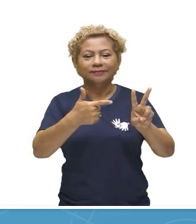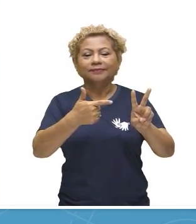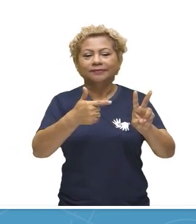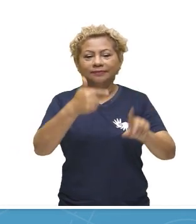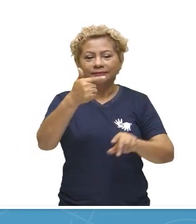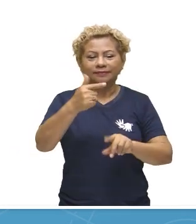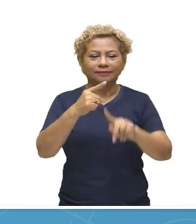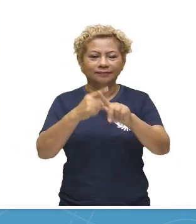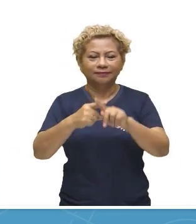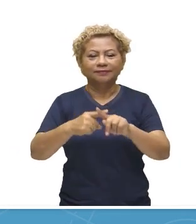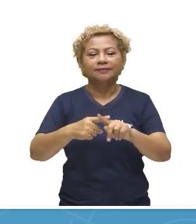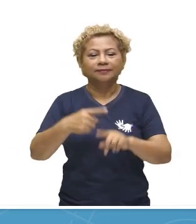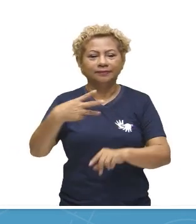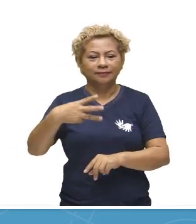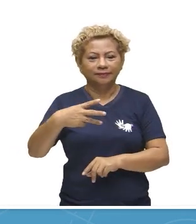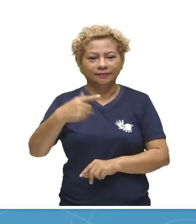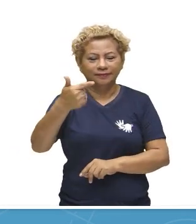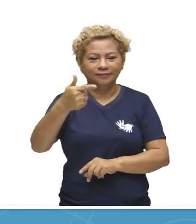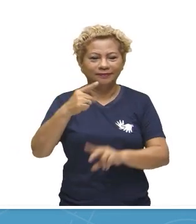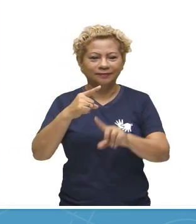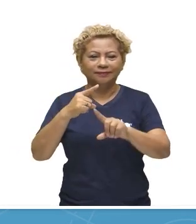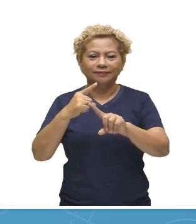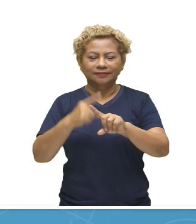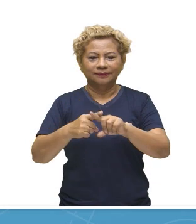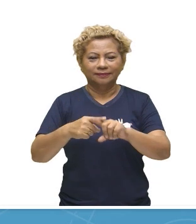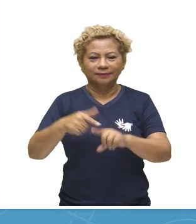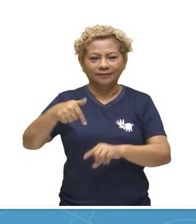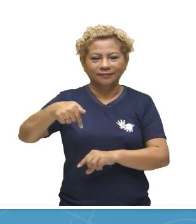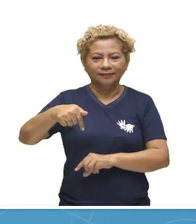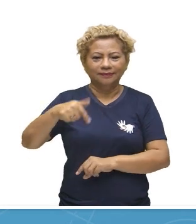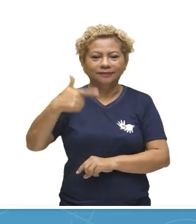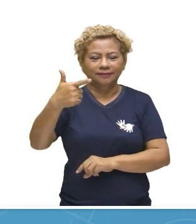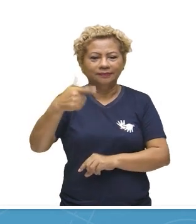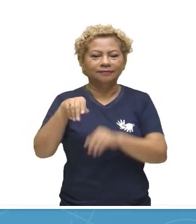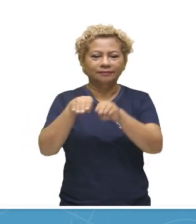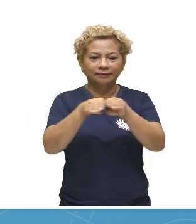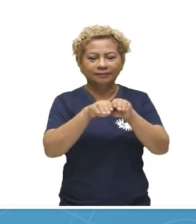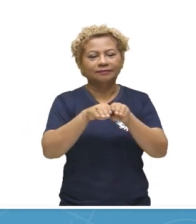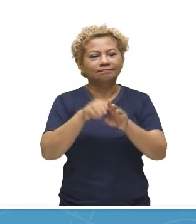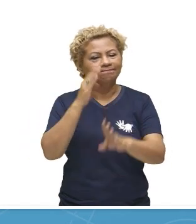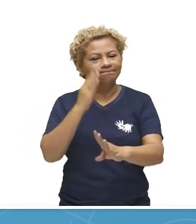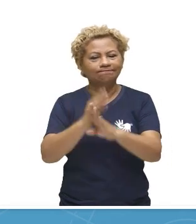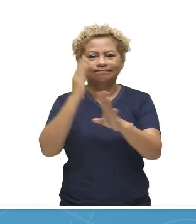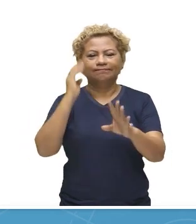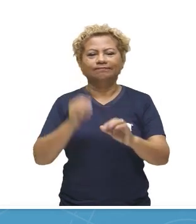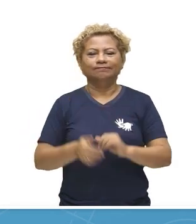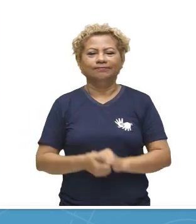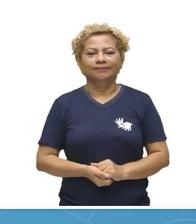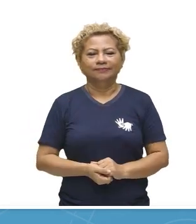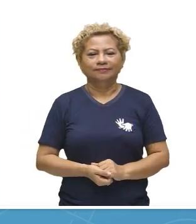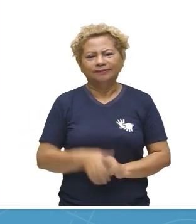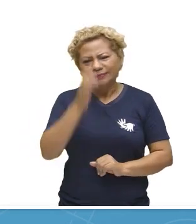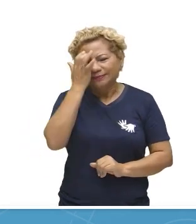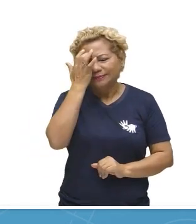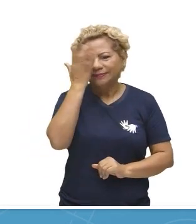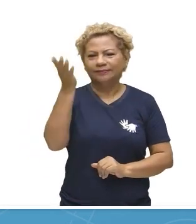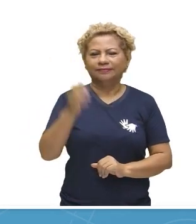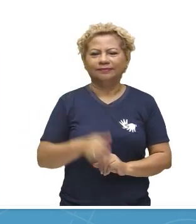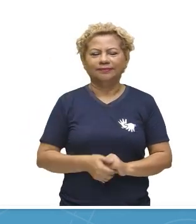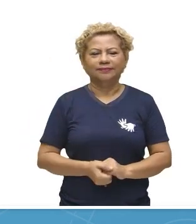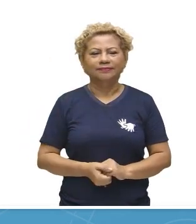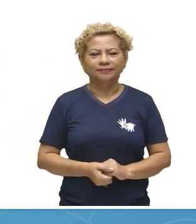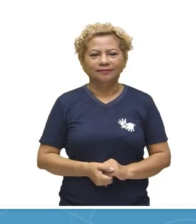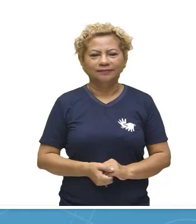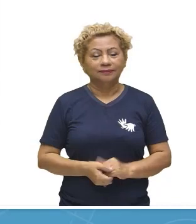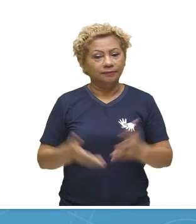dar 42, é o resultado aí, a raiz desse radicando. Muito bem,